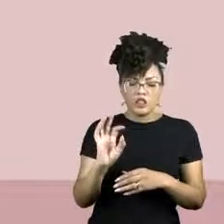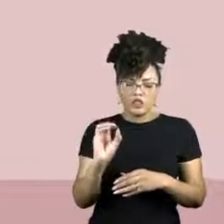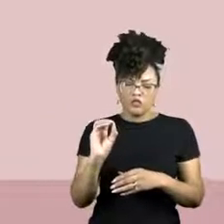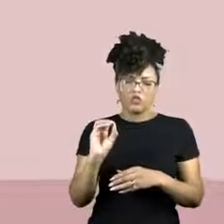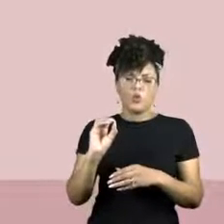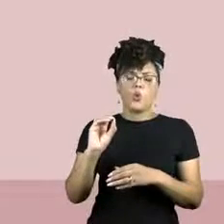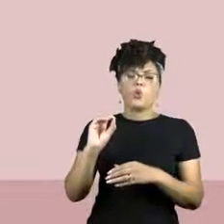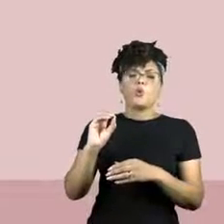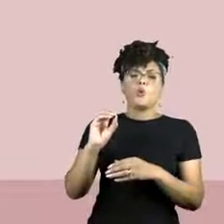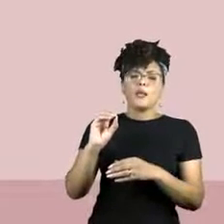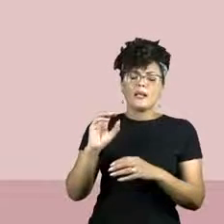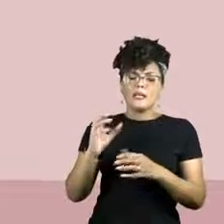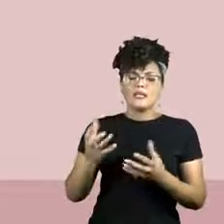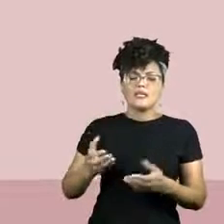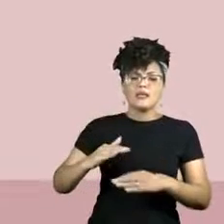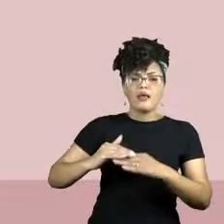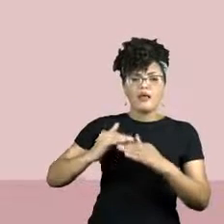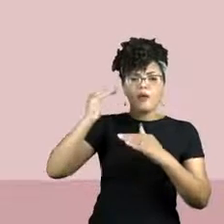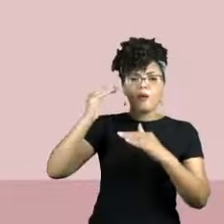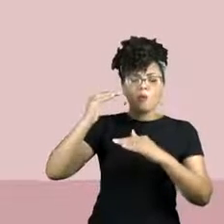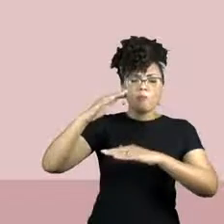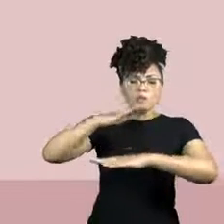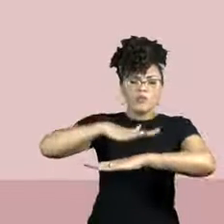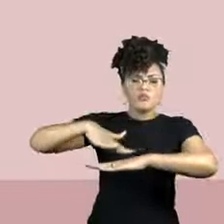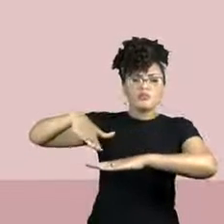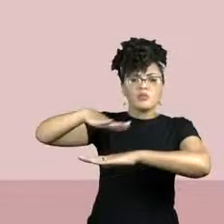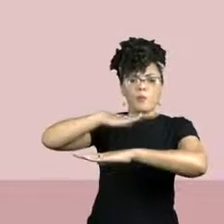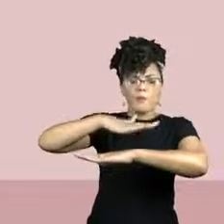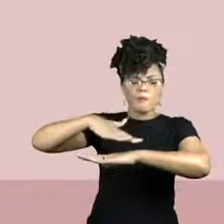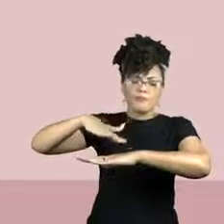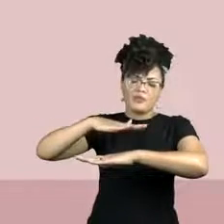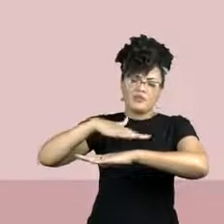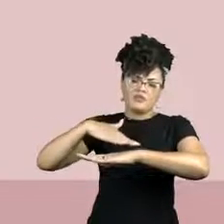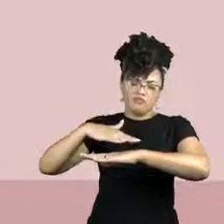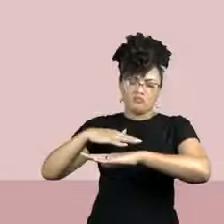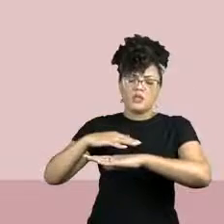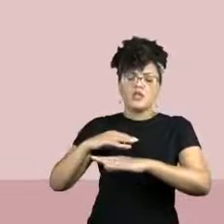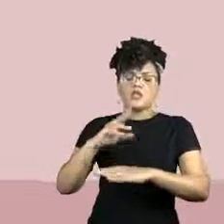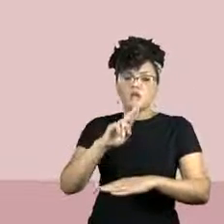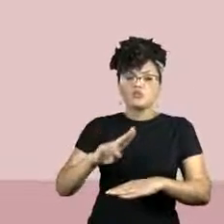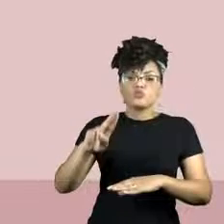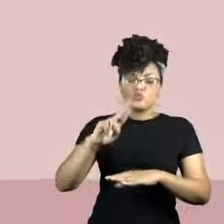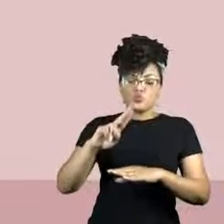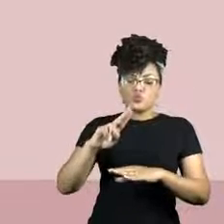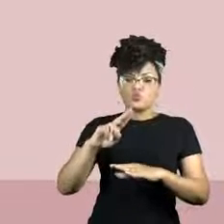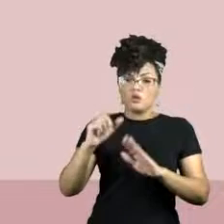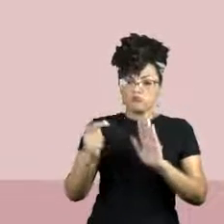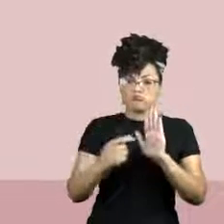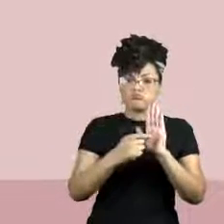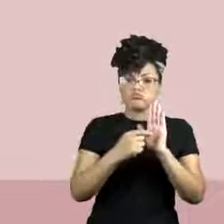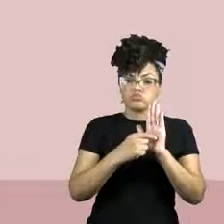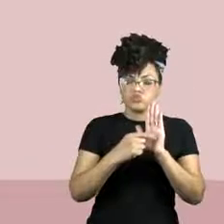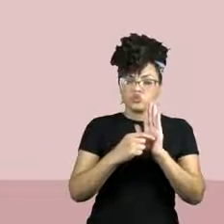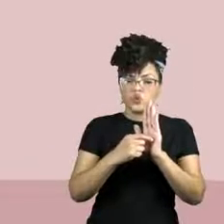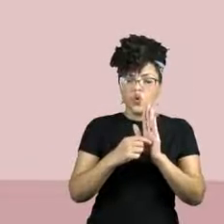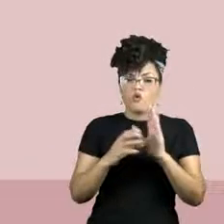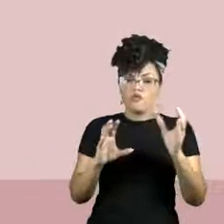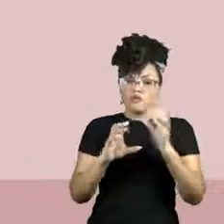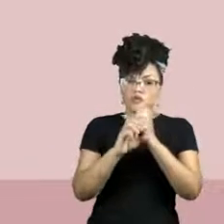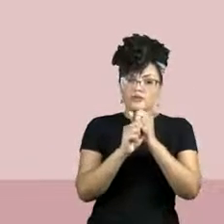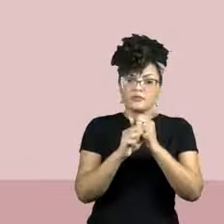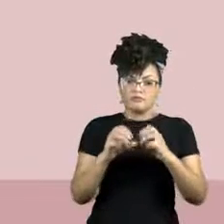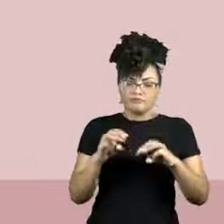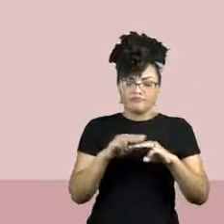eu já fiz até uma alusão ao que é muito utilizado em cálculos e em softwares. Né? Essa aqui é uma situação onde a gente pode